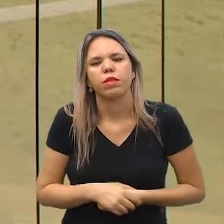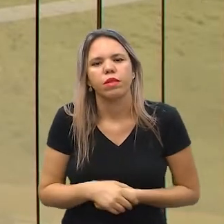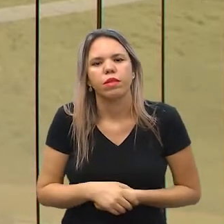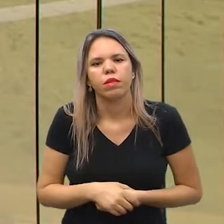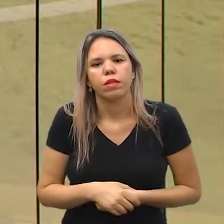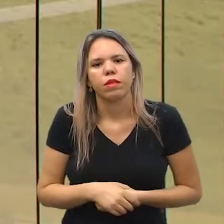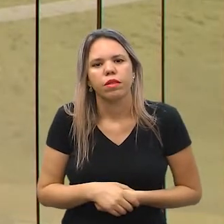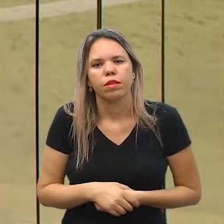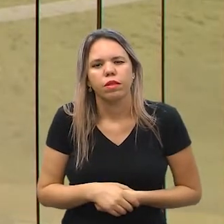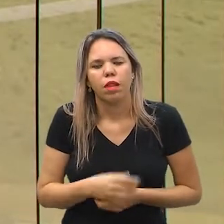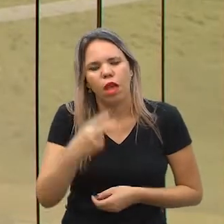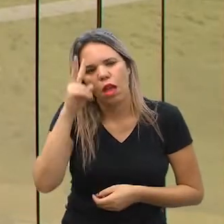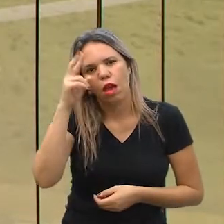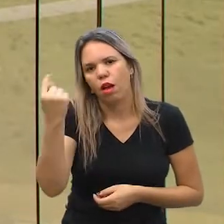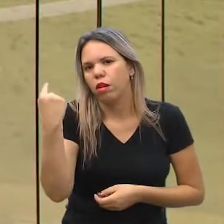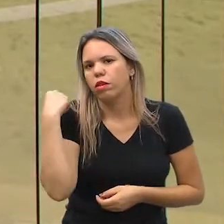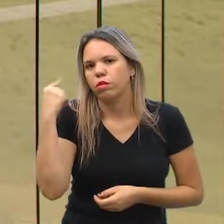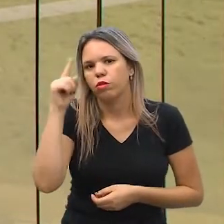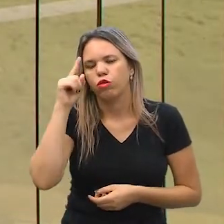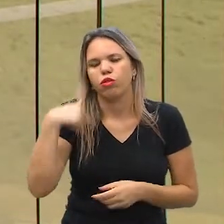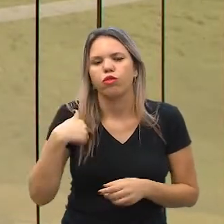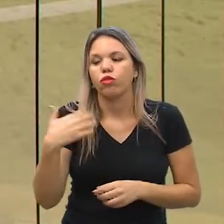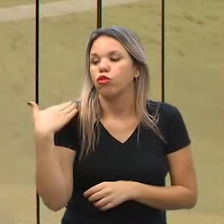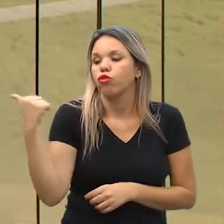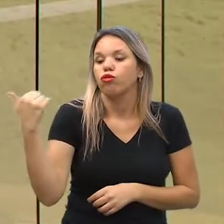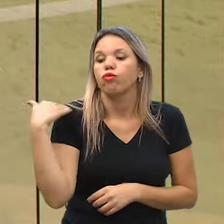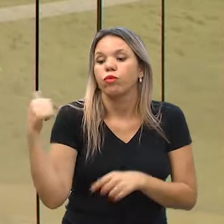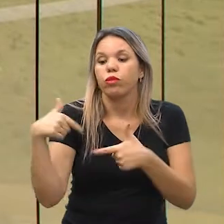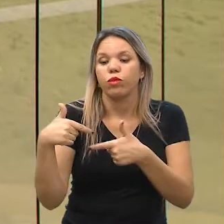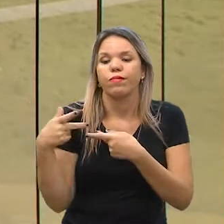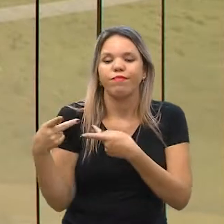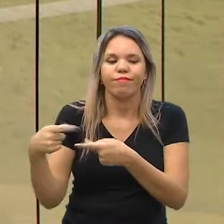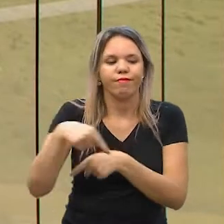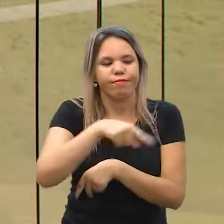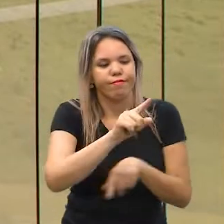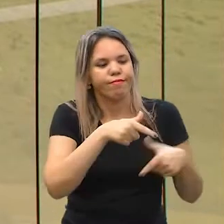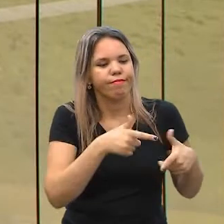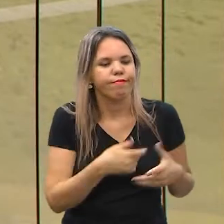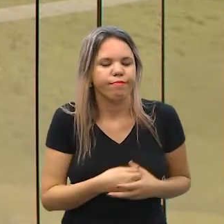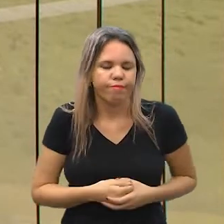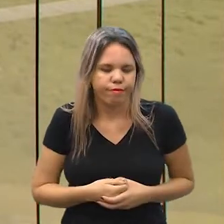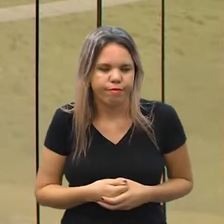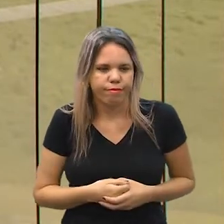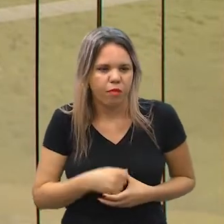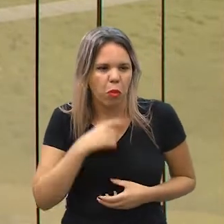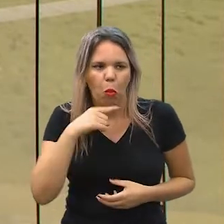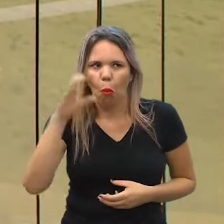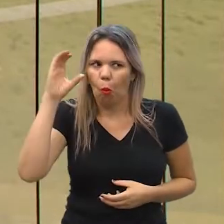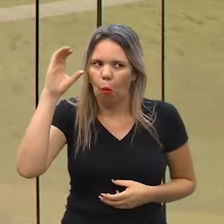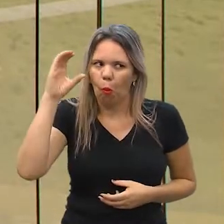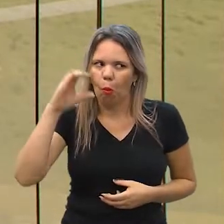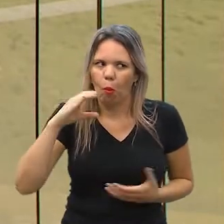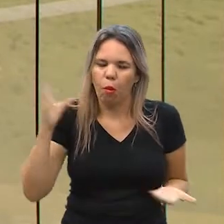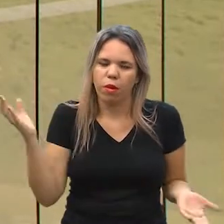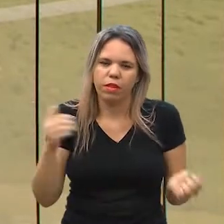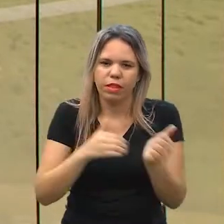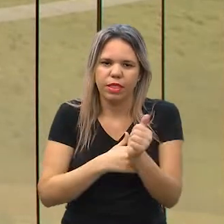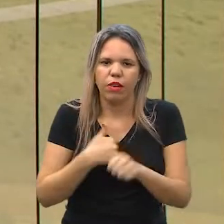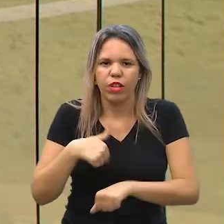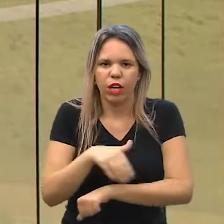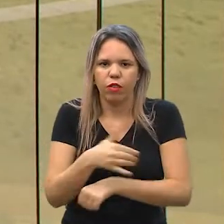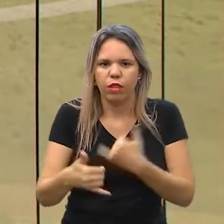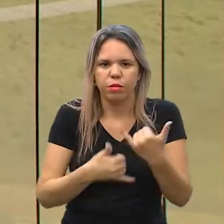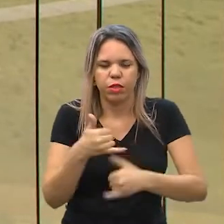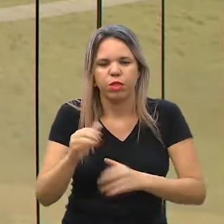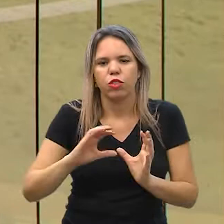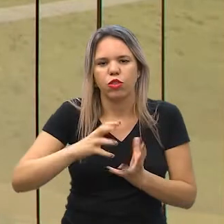fui muito incentivado. E eu me lembro o dia que eu fui chamado para esse trabalho, isso ninguém sabe. Eu estava na